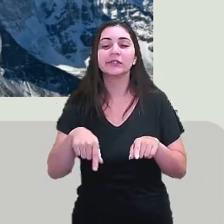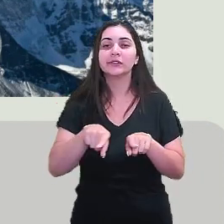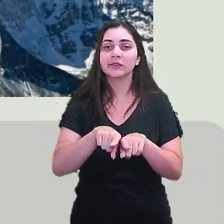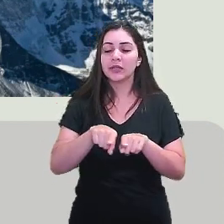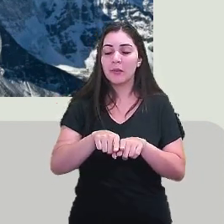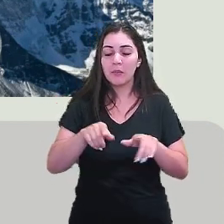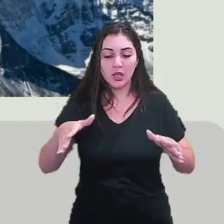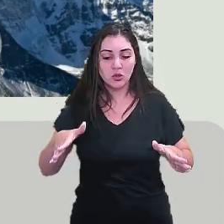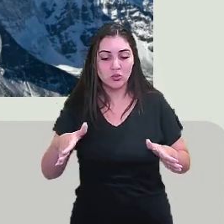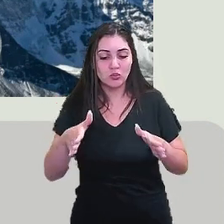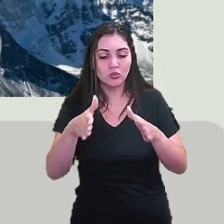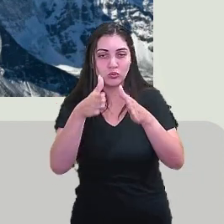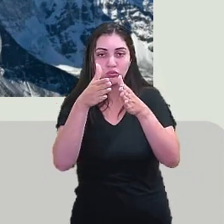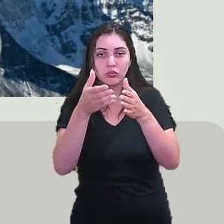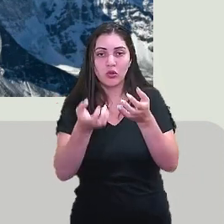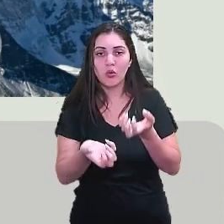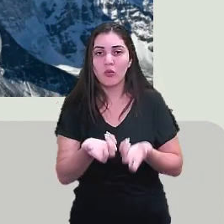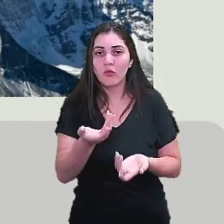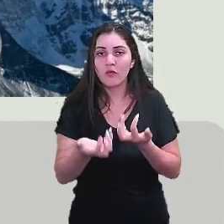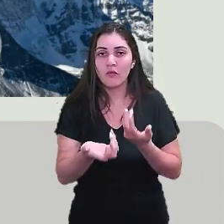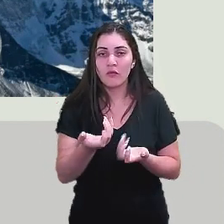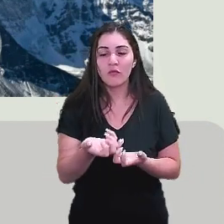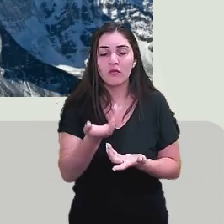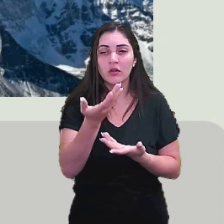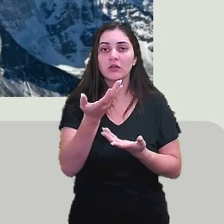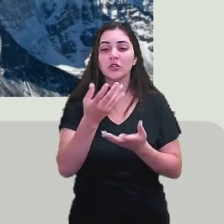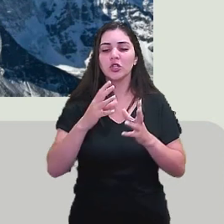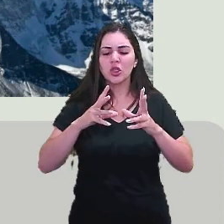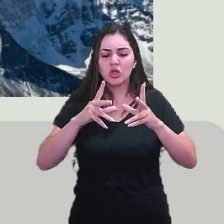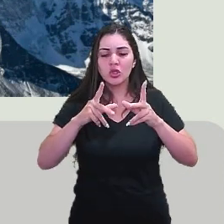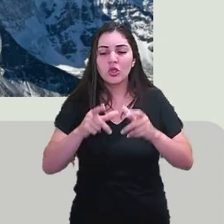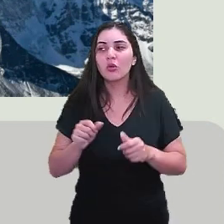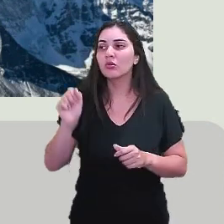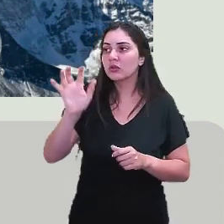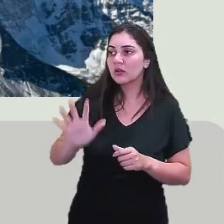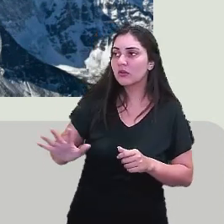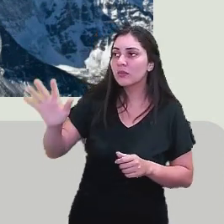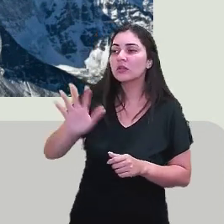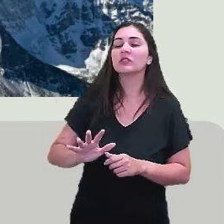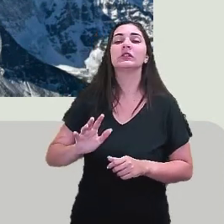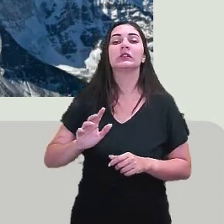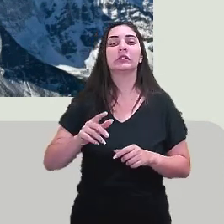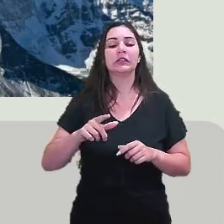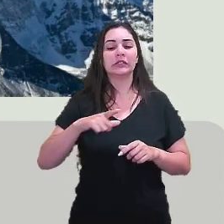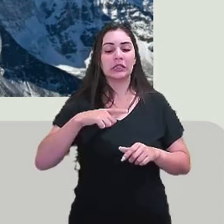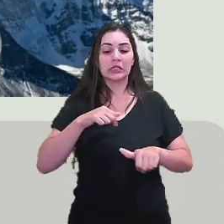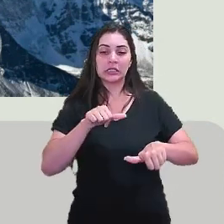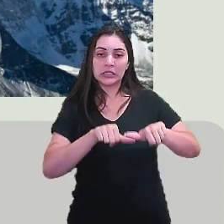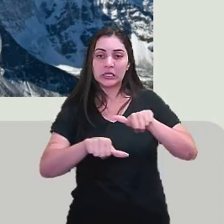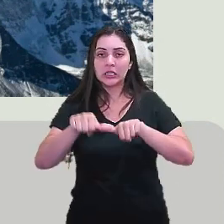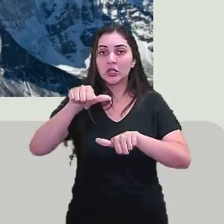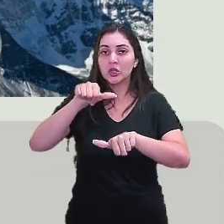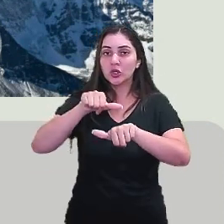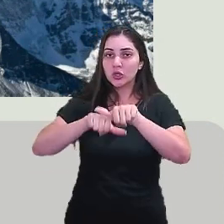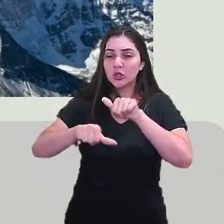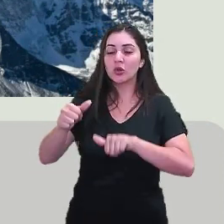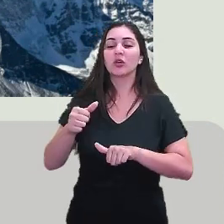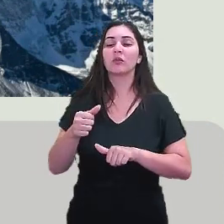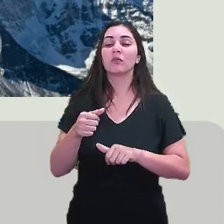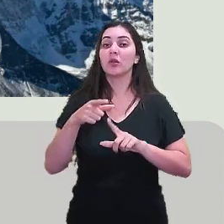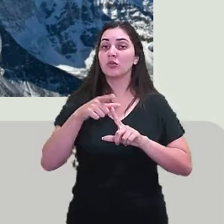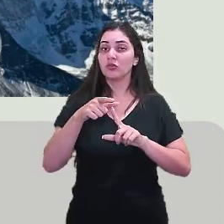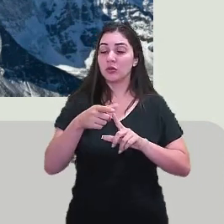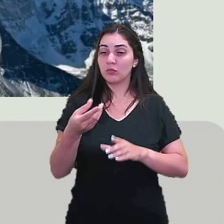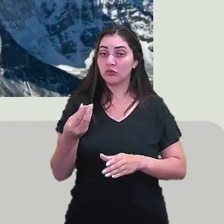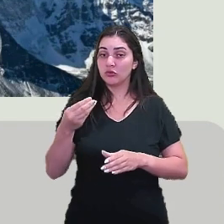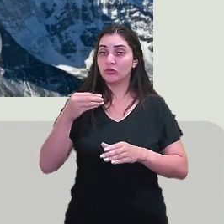e todas as paisagens que posteriormente são novamente modificadas pelos agentes externos de transformação do